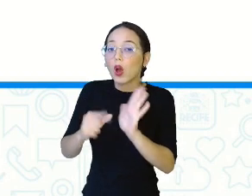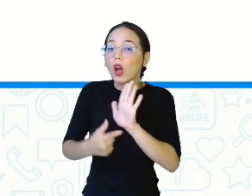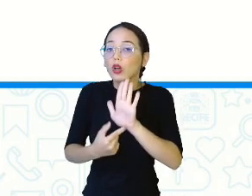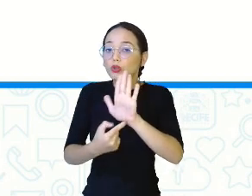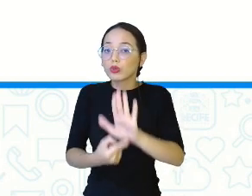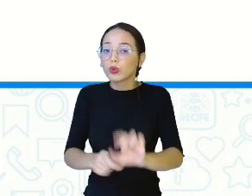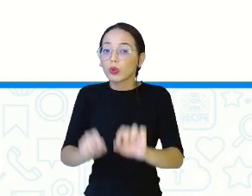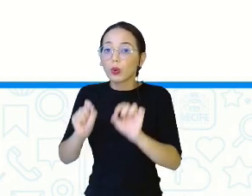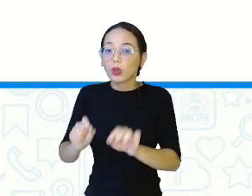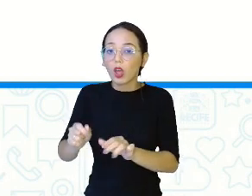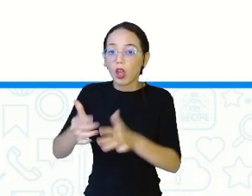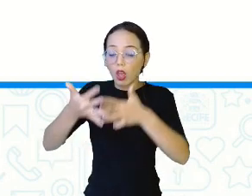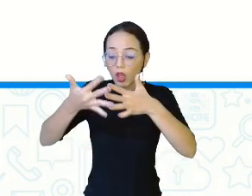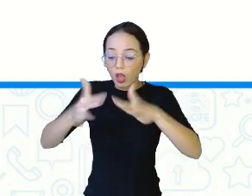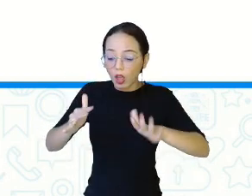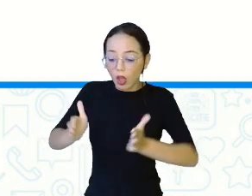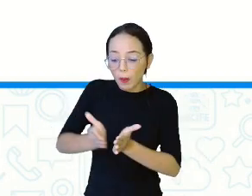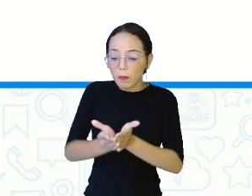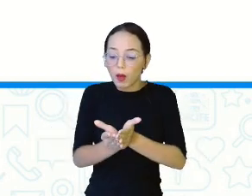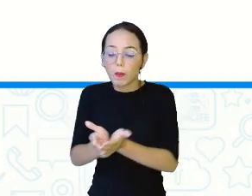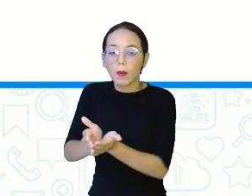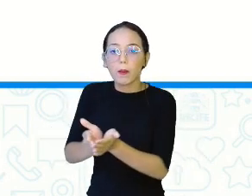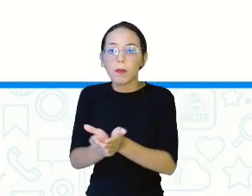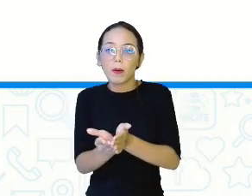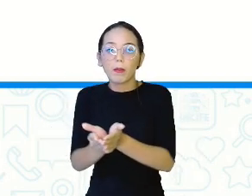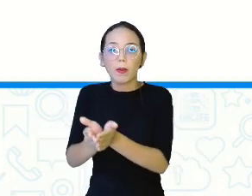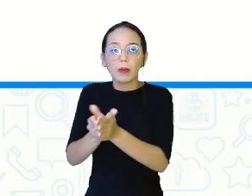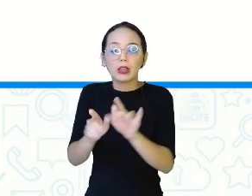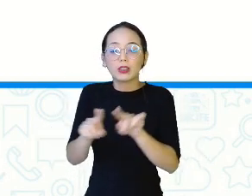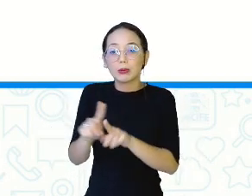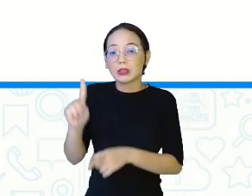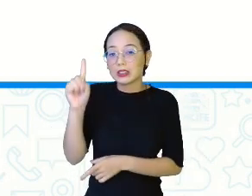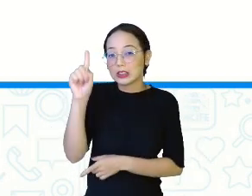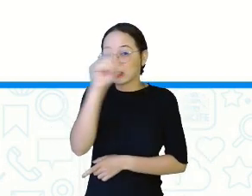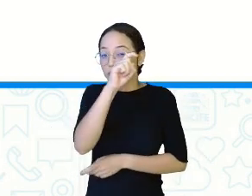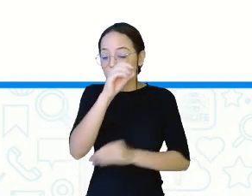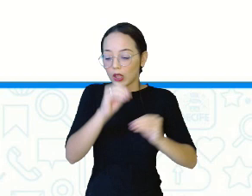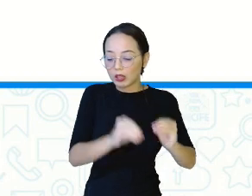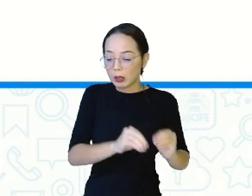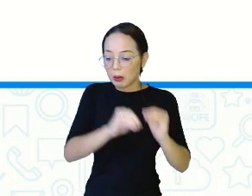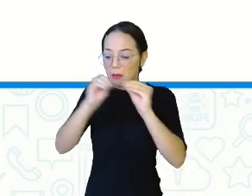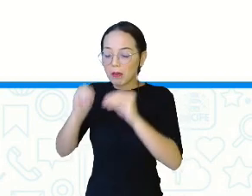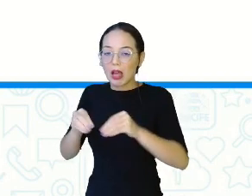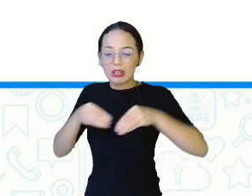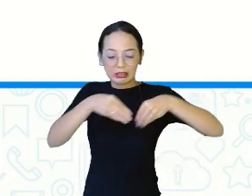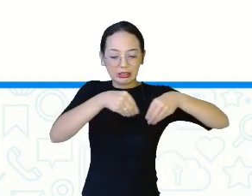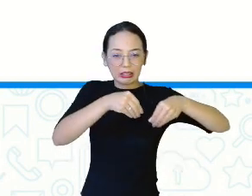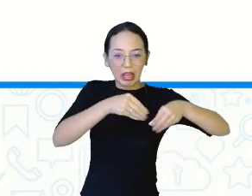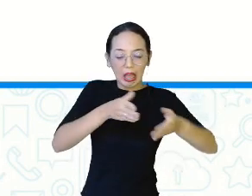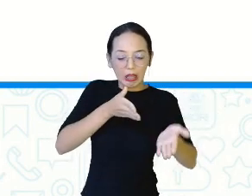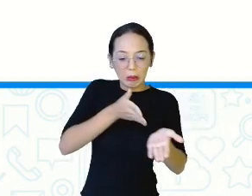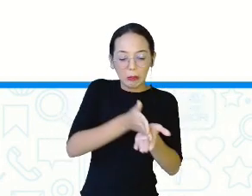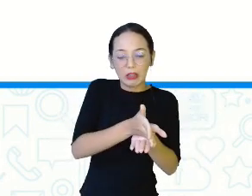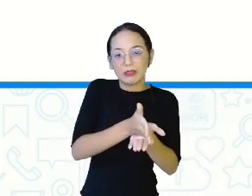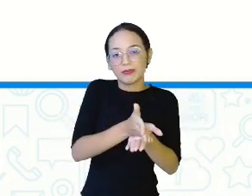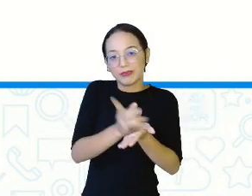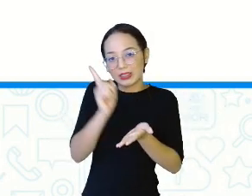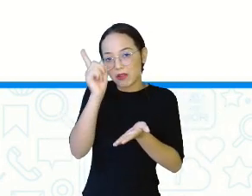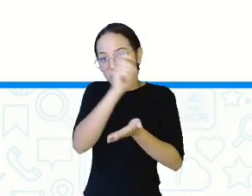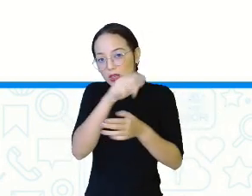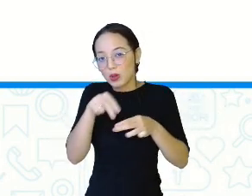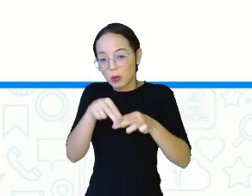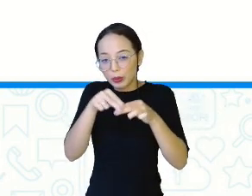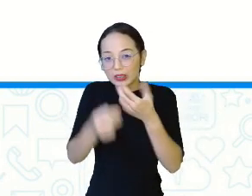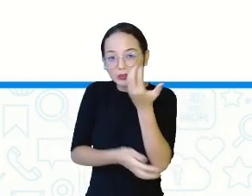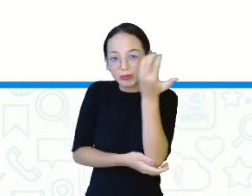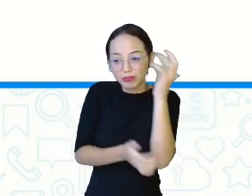a navegação e compensa a dificuldade de locomoção por terra, imposta pela vegetação